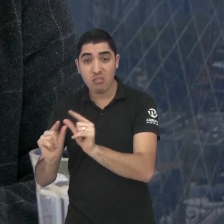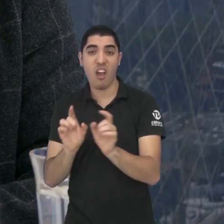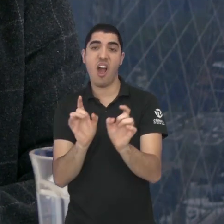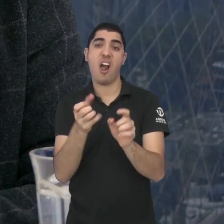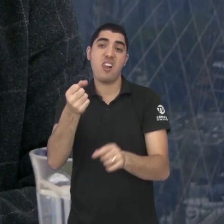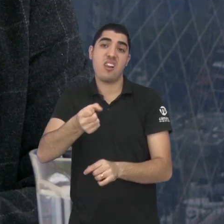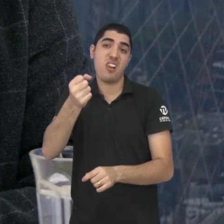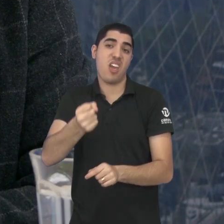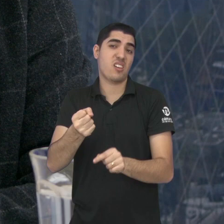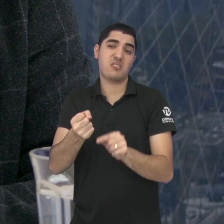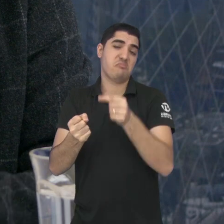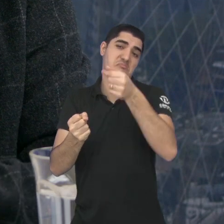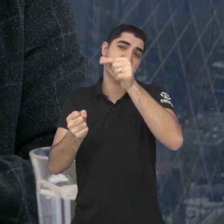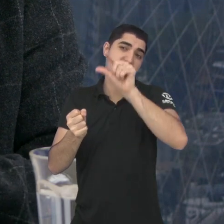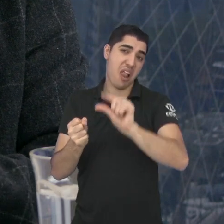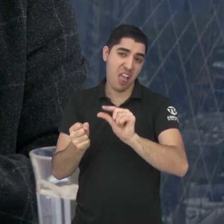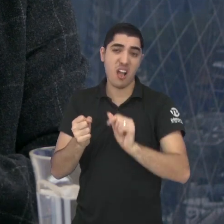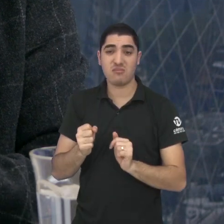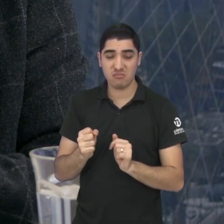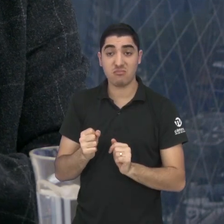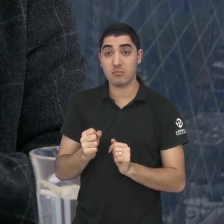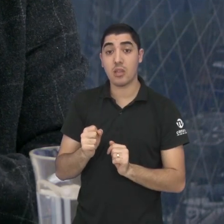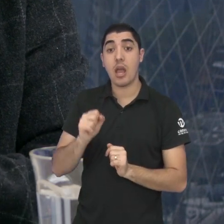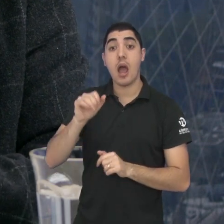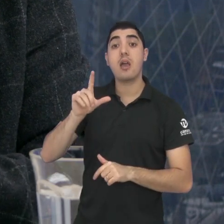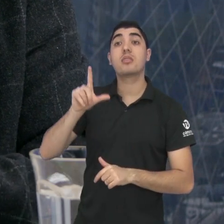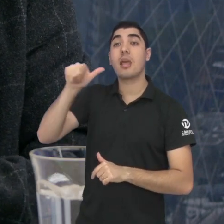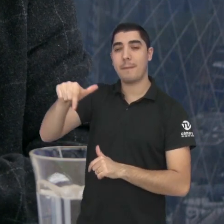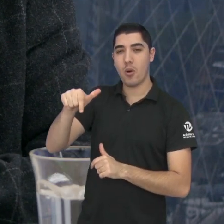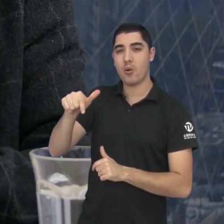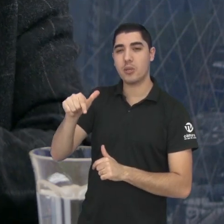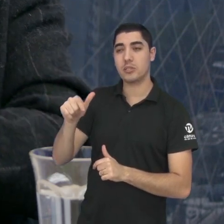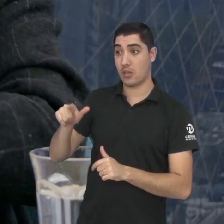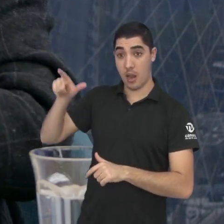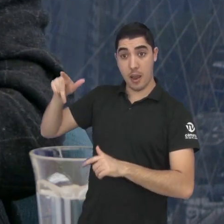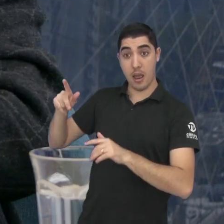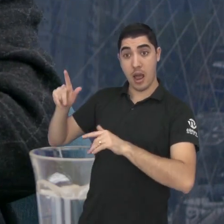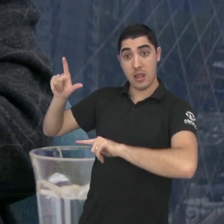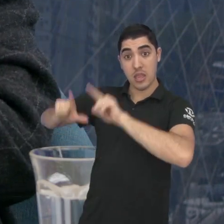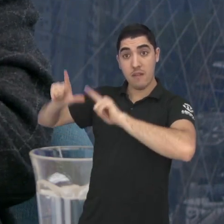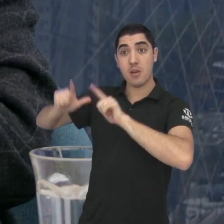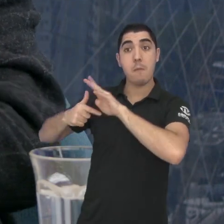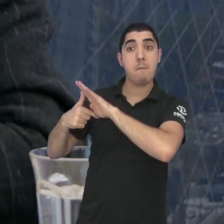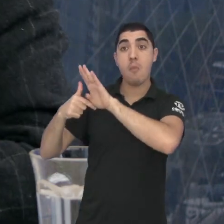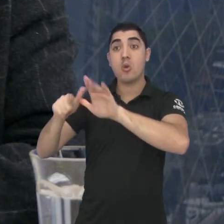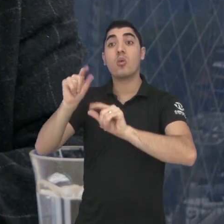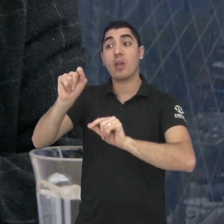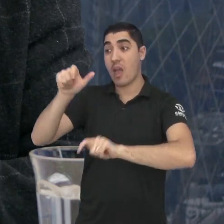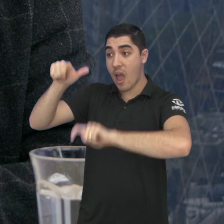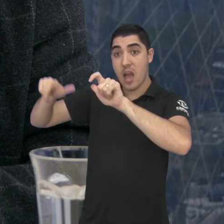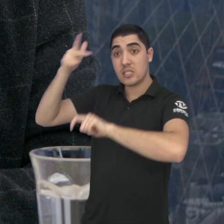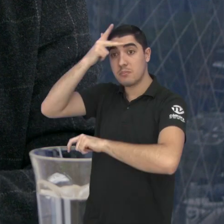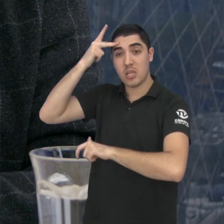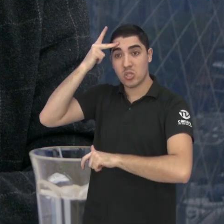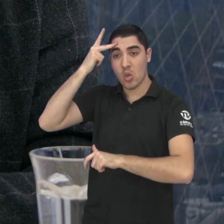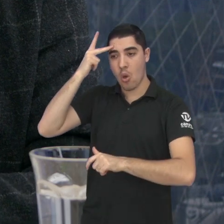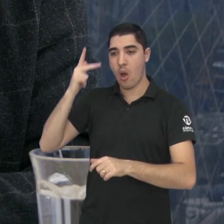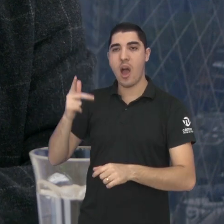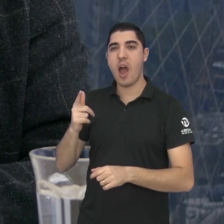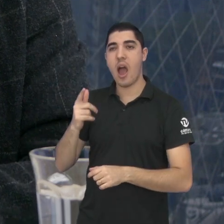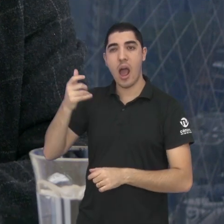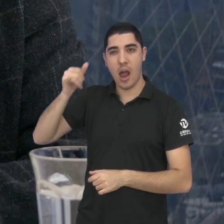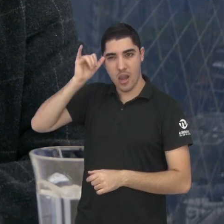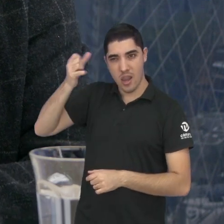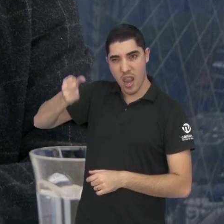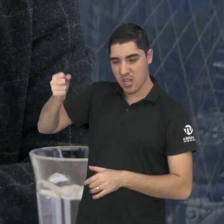pouco. Sabe o que eles faziam? Quantas vezes eu vi na própria mídia jogando leite no ralo para diminuir a